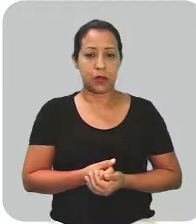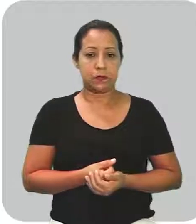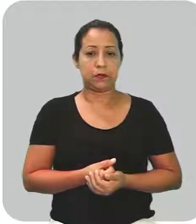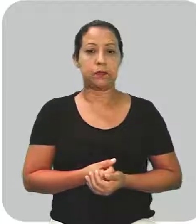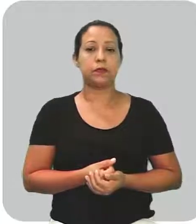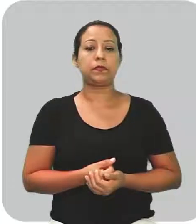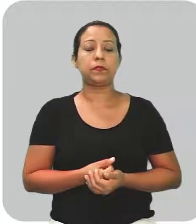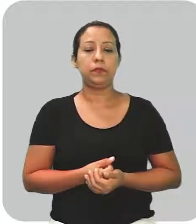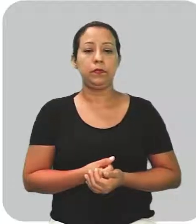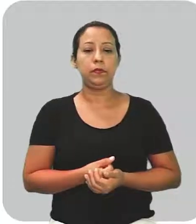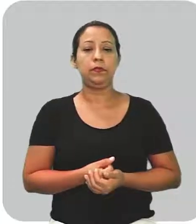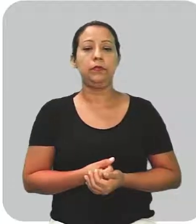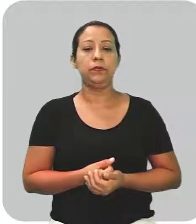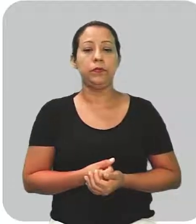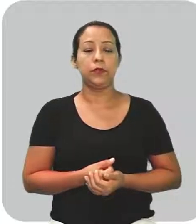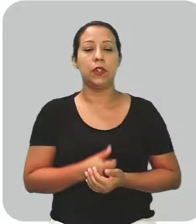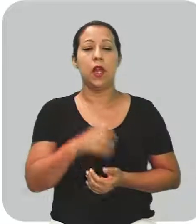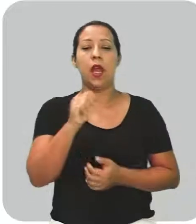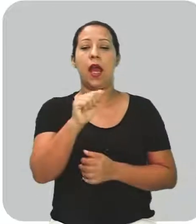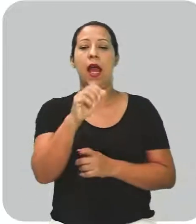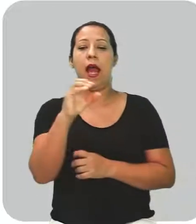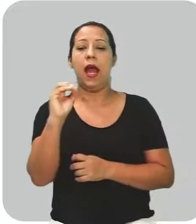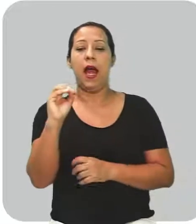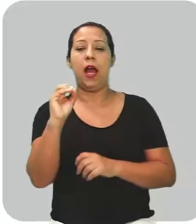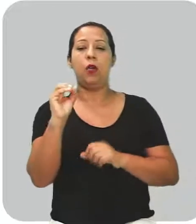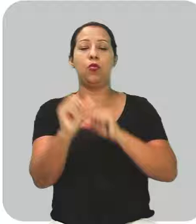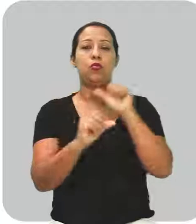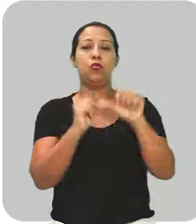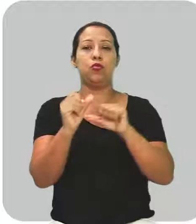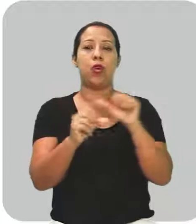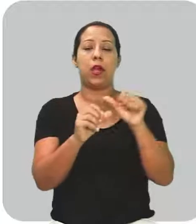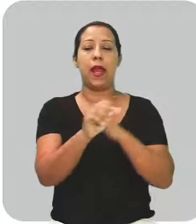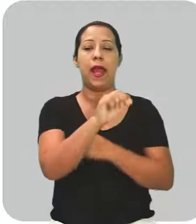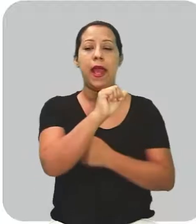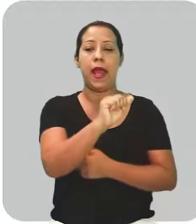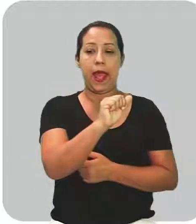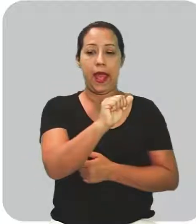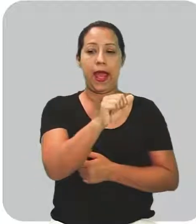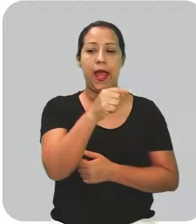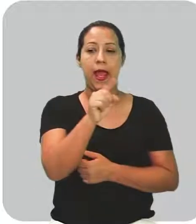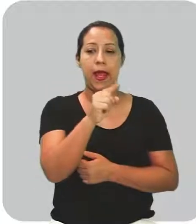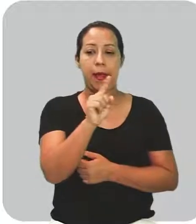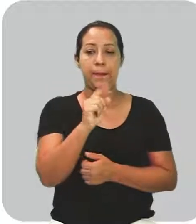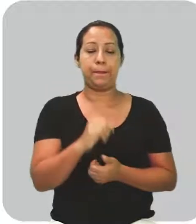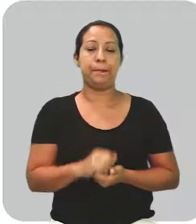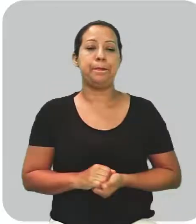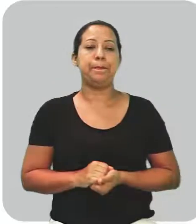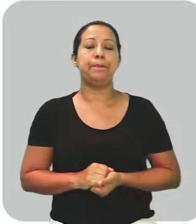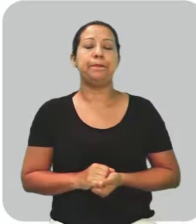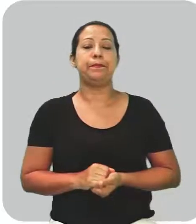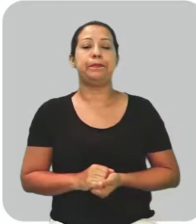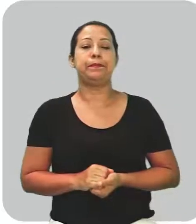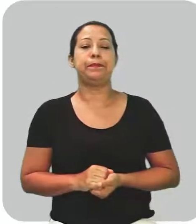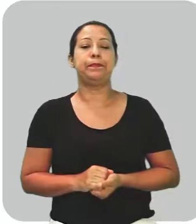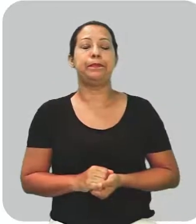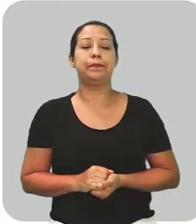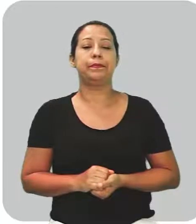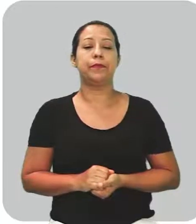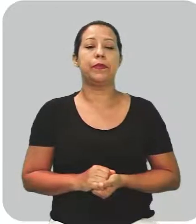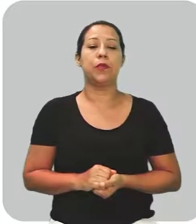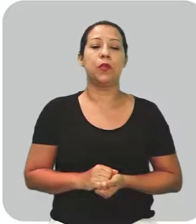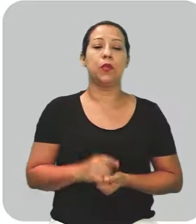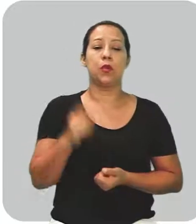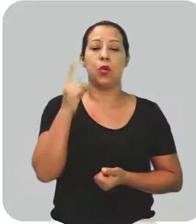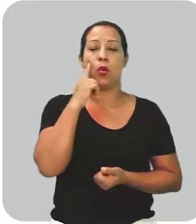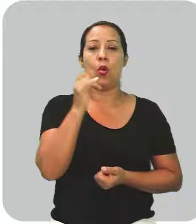foi ao, né? Fazendo a troca fica, refiro-me ao mesmo indivíduo.